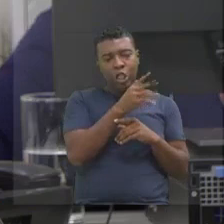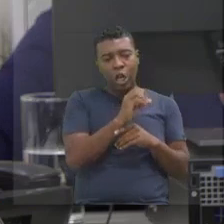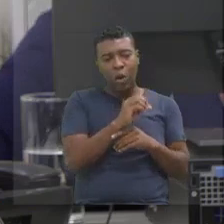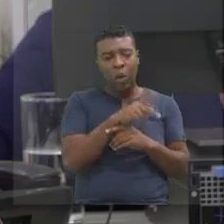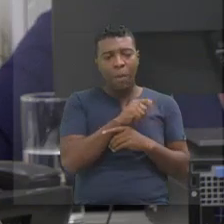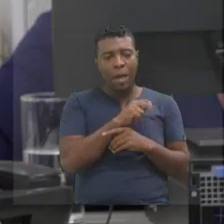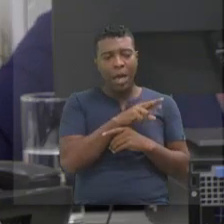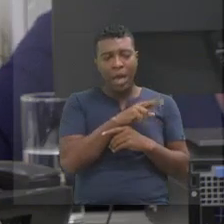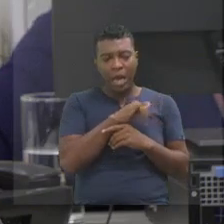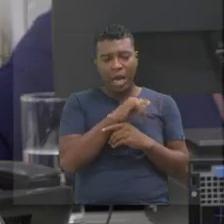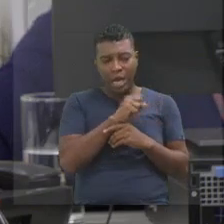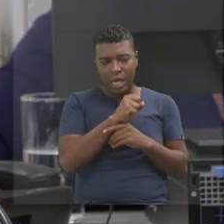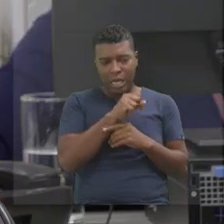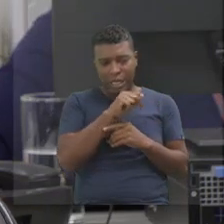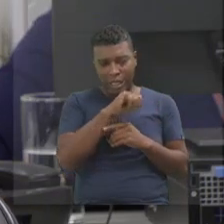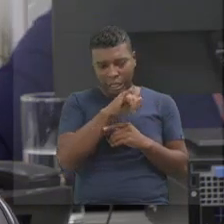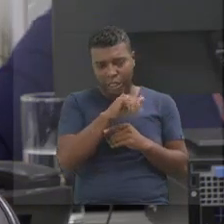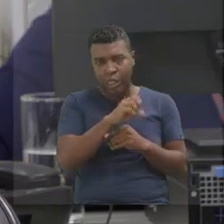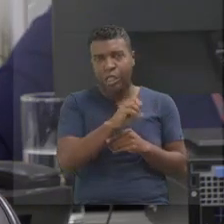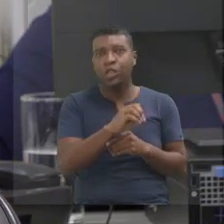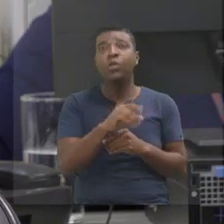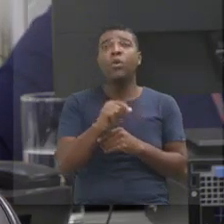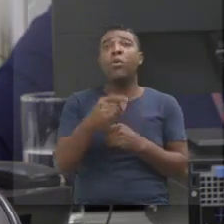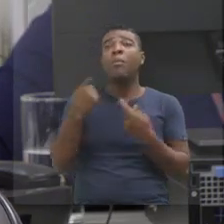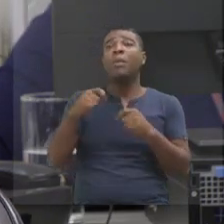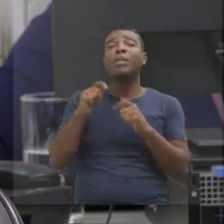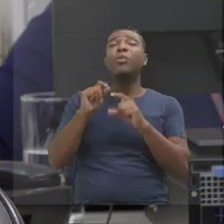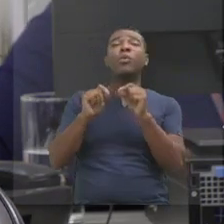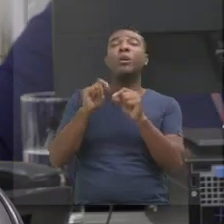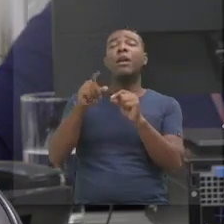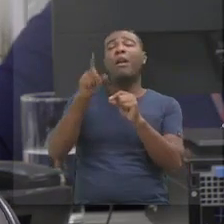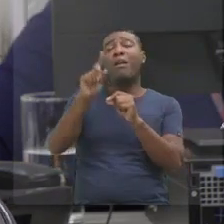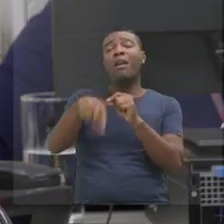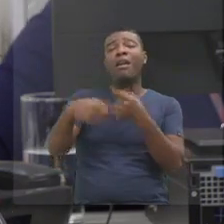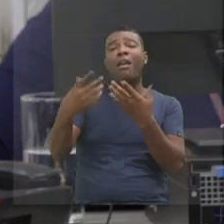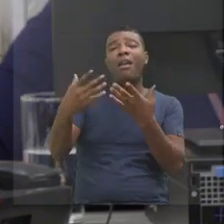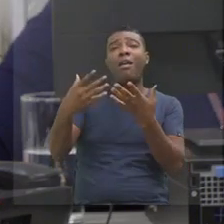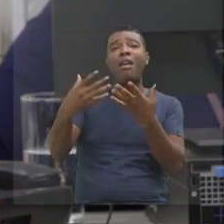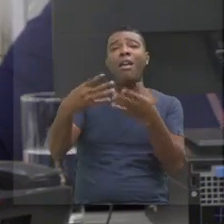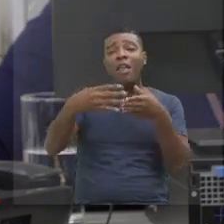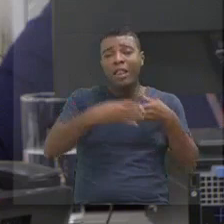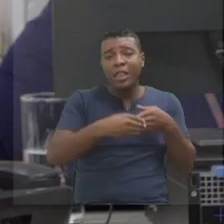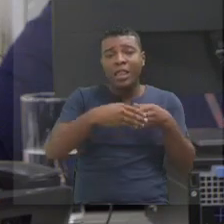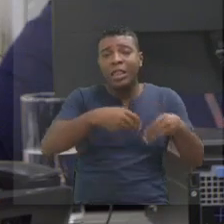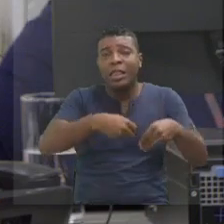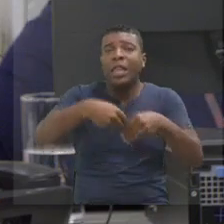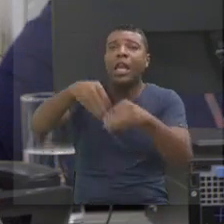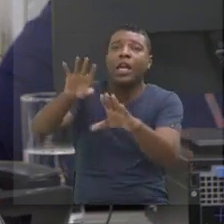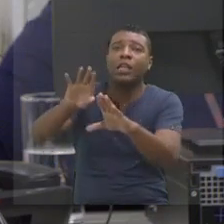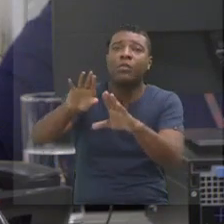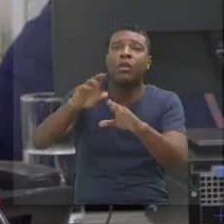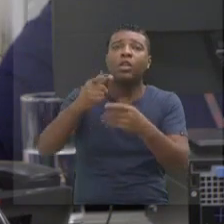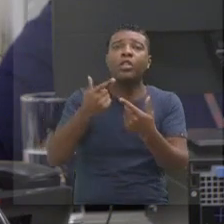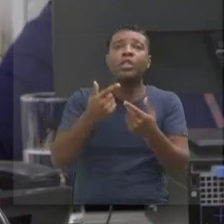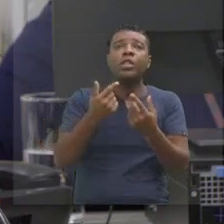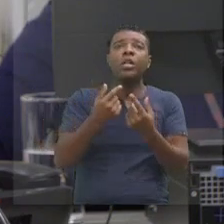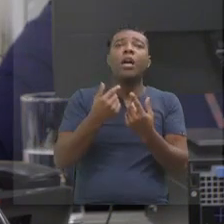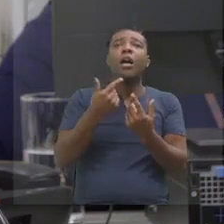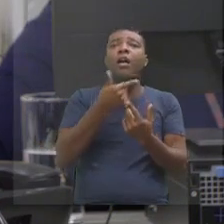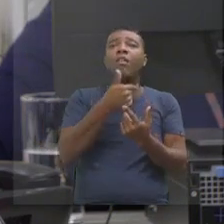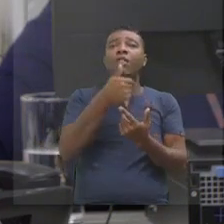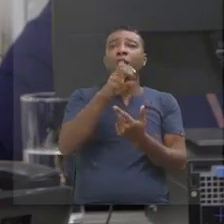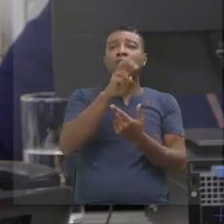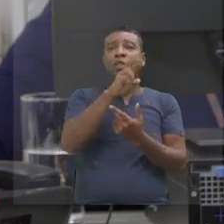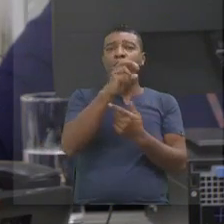garantir o transporte segundo a resolução à deliberação do Estado a 2552 a 25 27